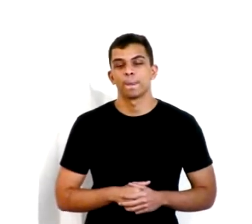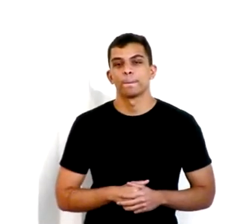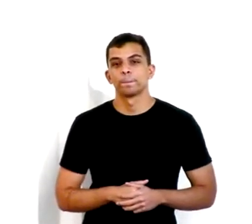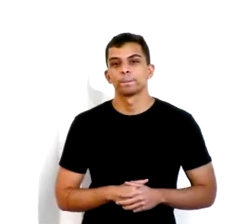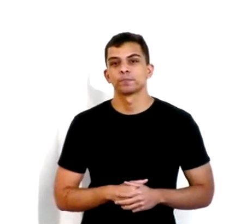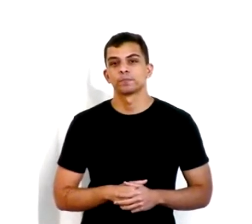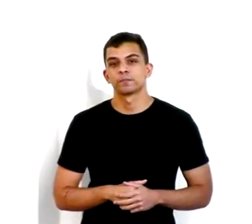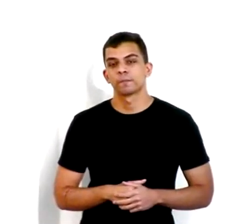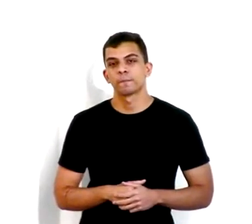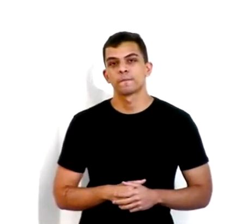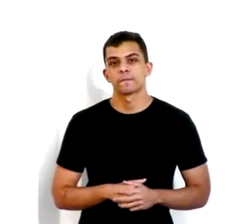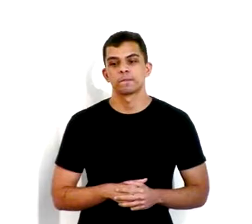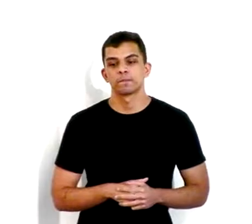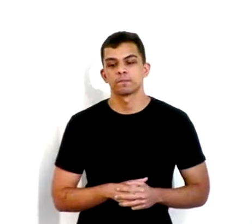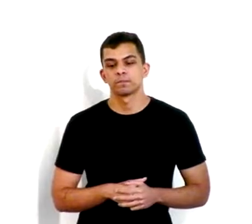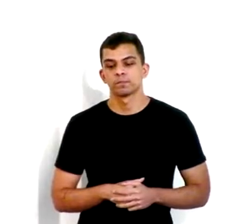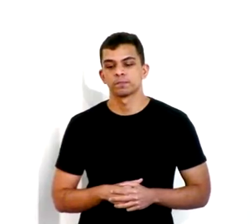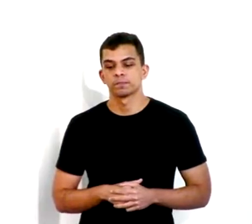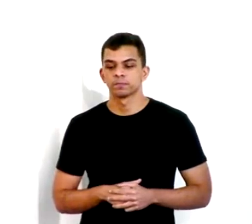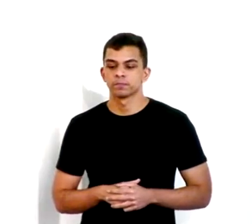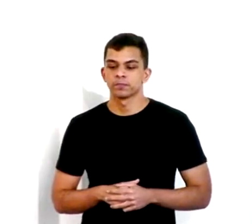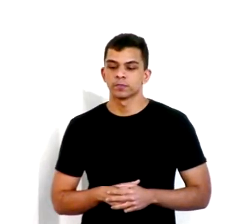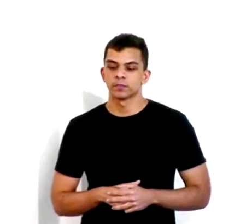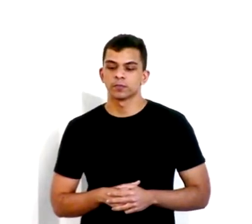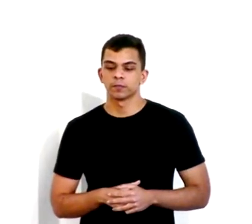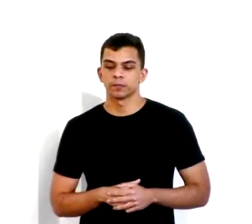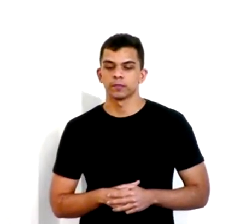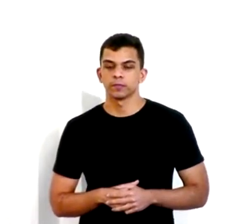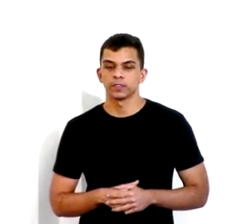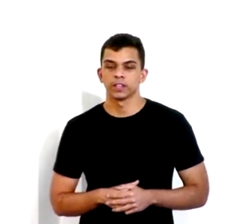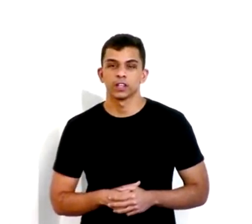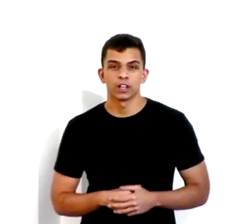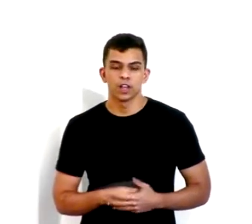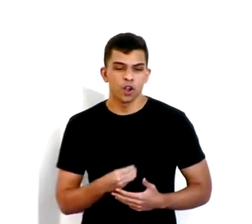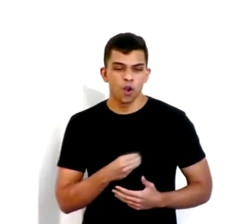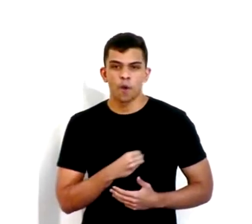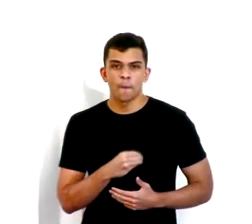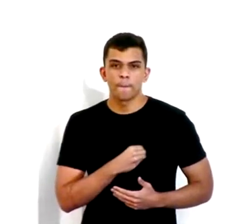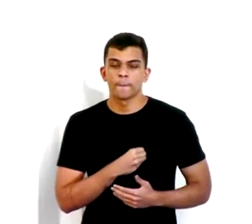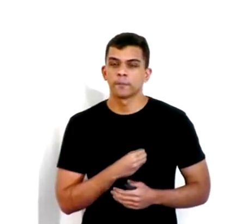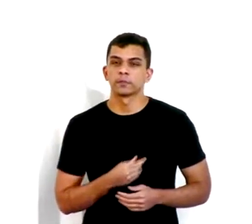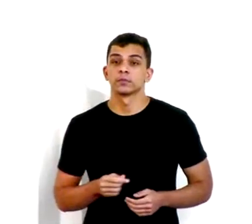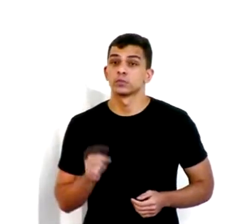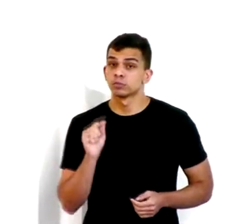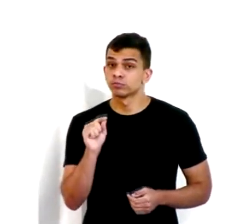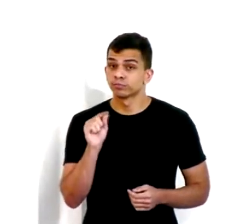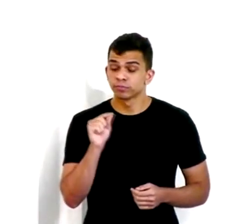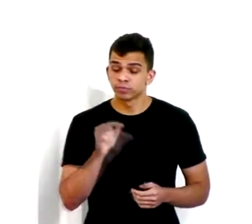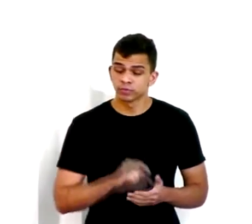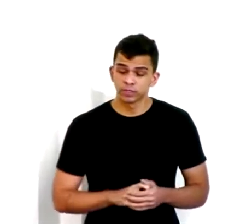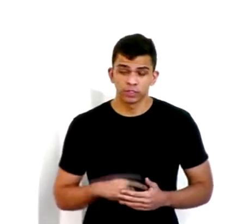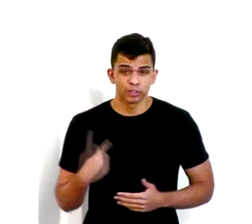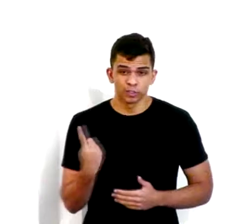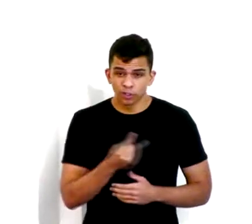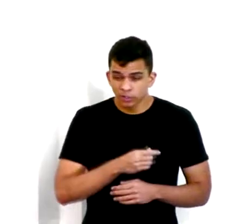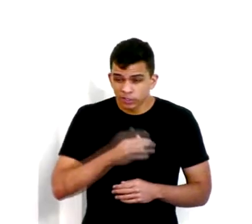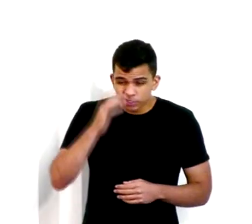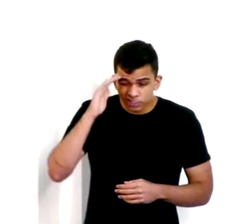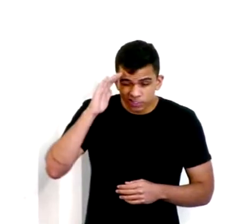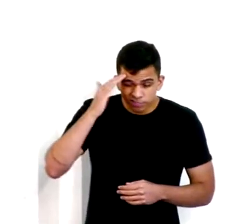trouxe um estrago muito maior, muito mais grave do que nós podemos imaginar.